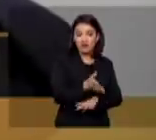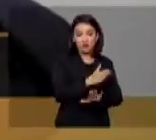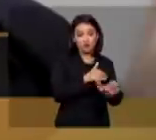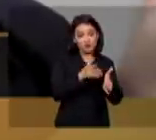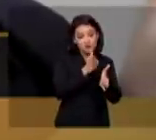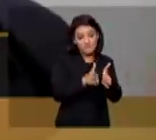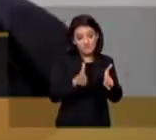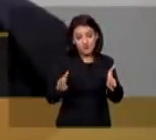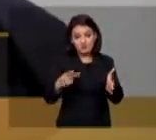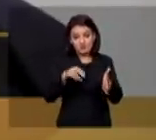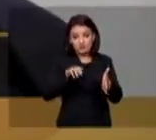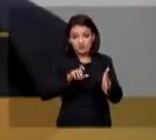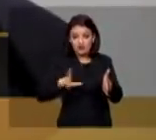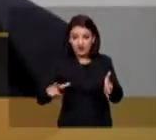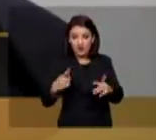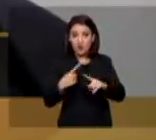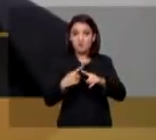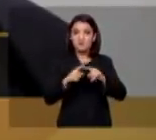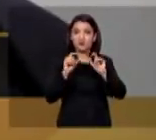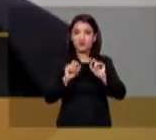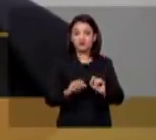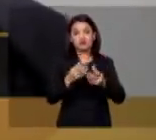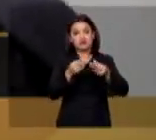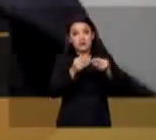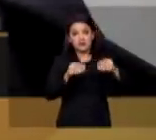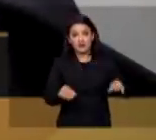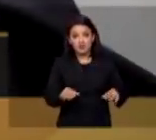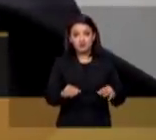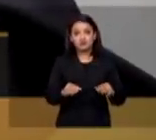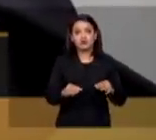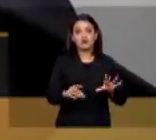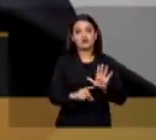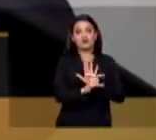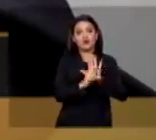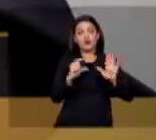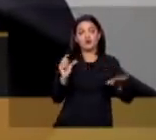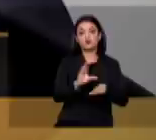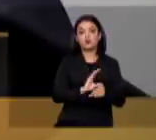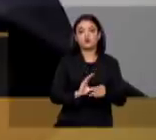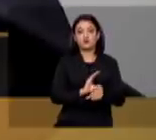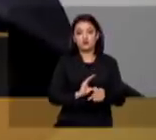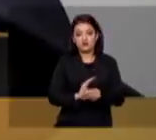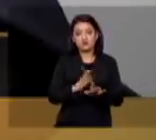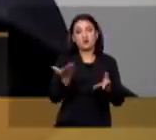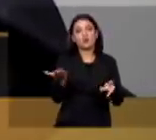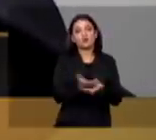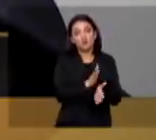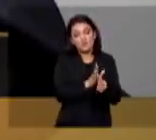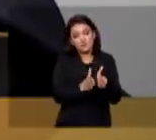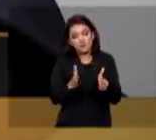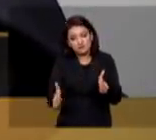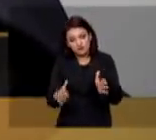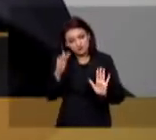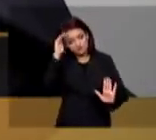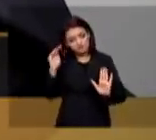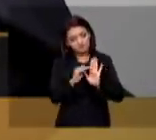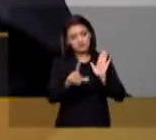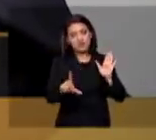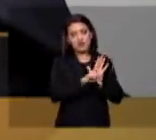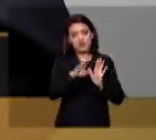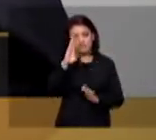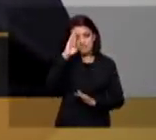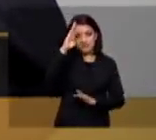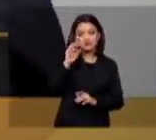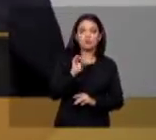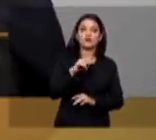pois tenho por gravemente ofendida no caso em exame a cláusula constitucional do devido processo legal, especificamente se se